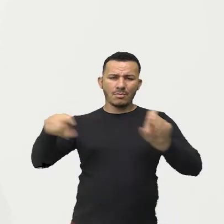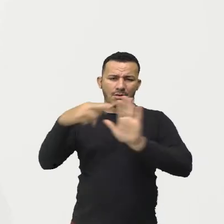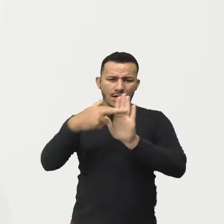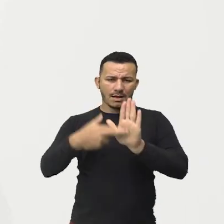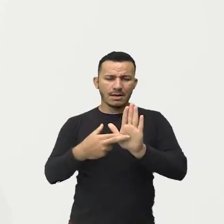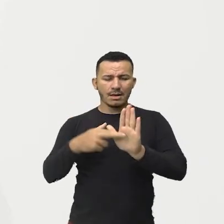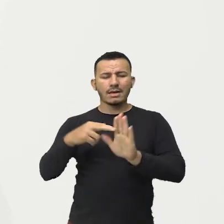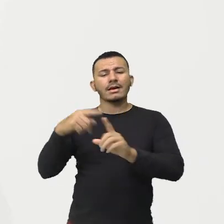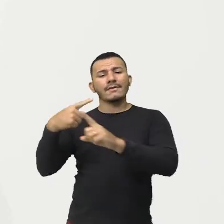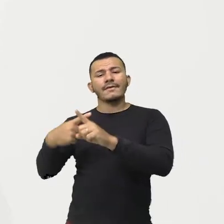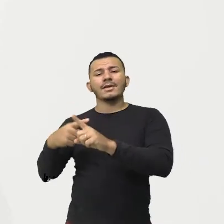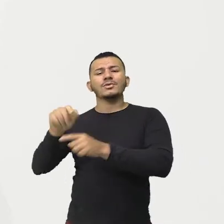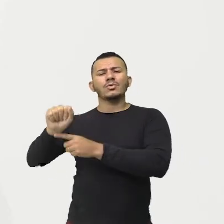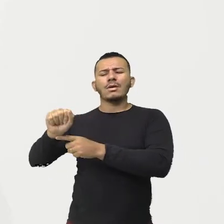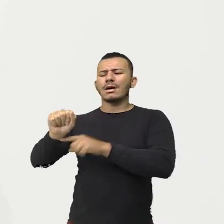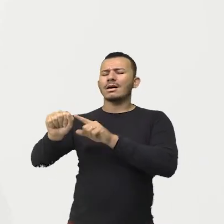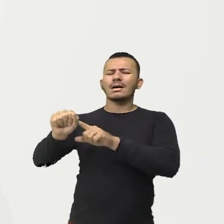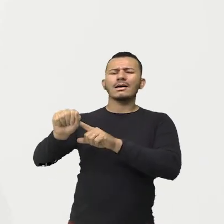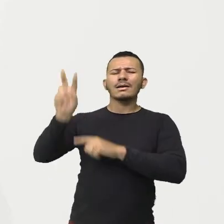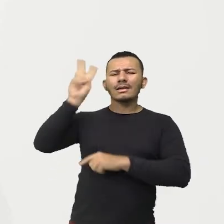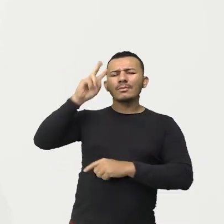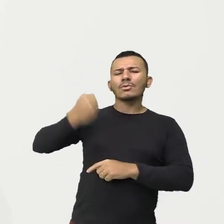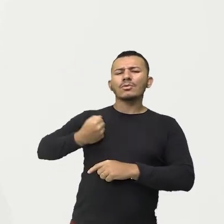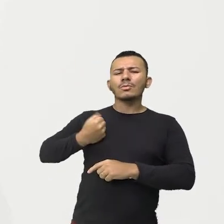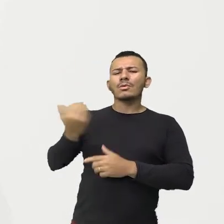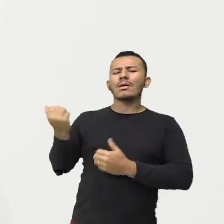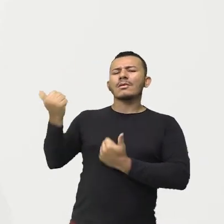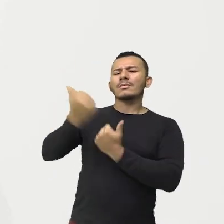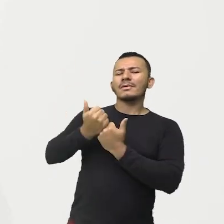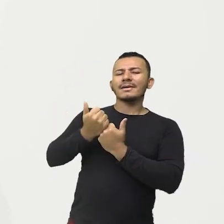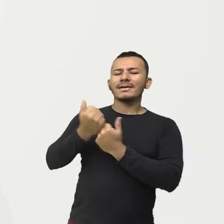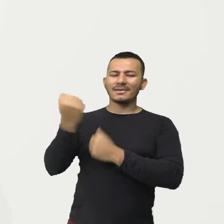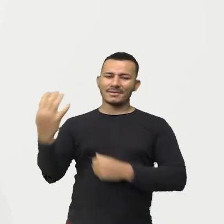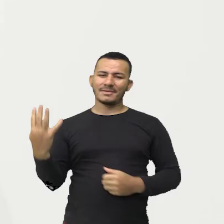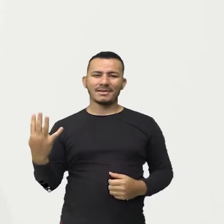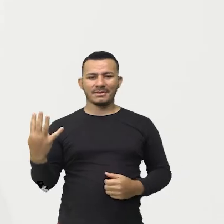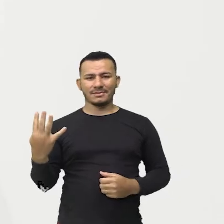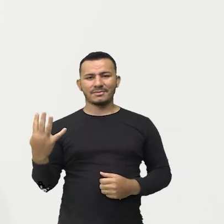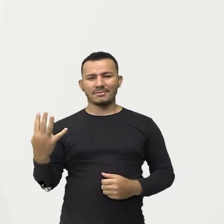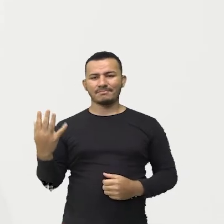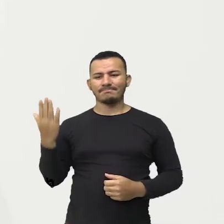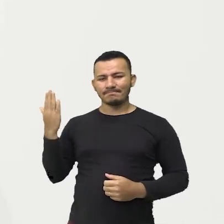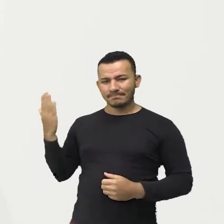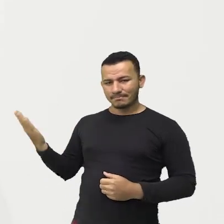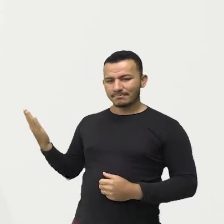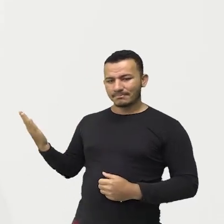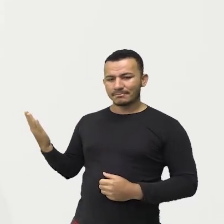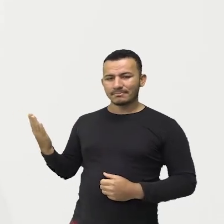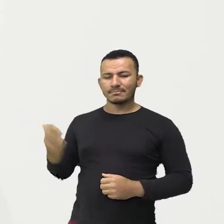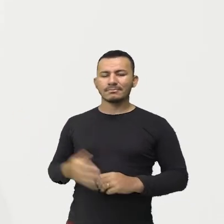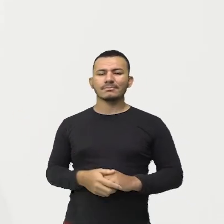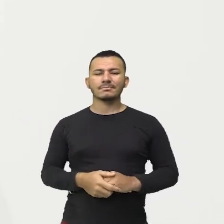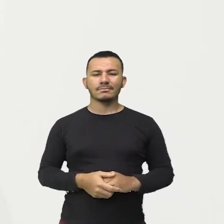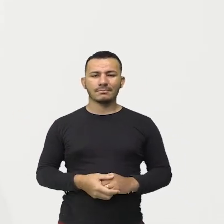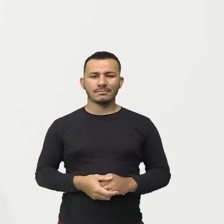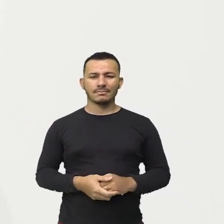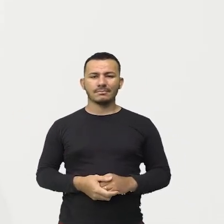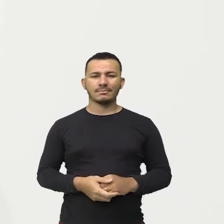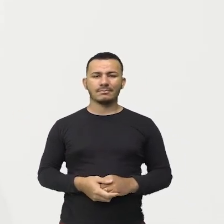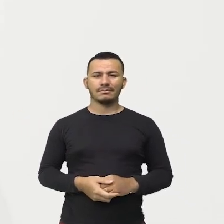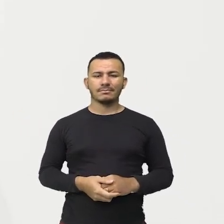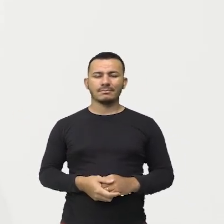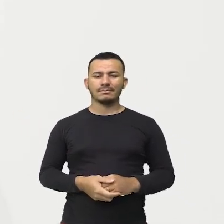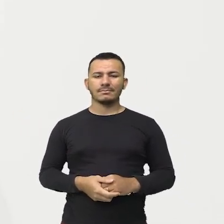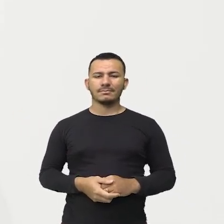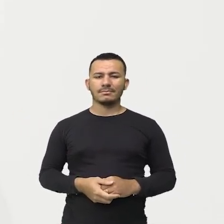né? Vezes o a. Mas o a vale quanto, professor? Está aqui, ó. O texto deu, né? A questão deu para nós aí que o a vale